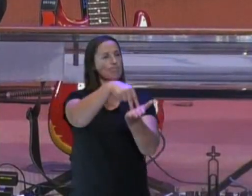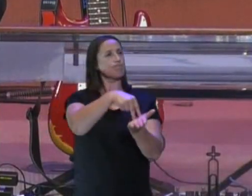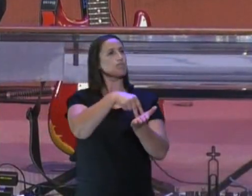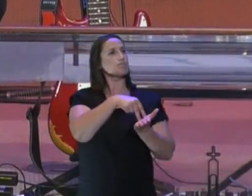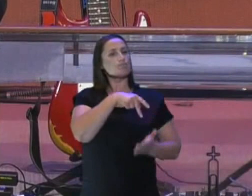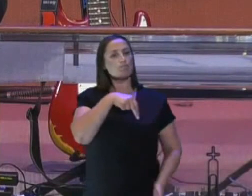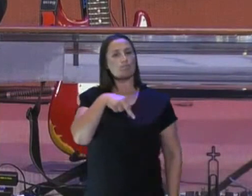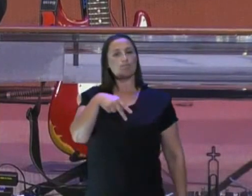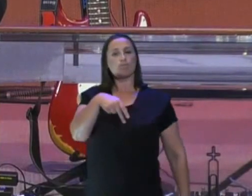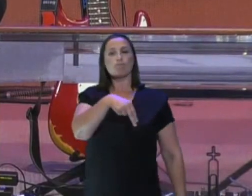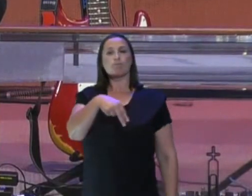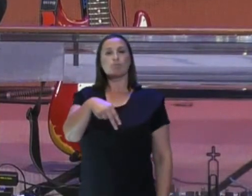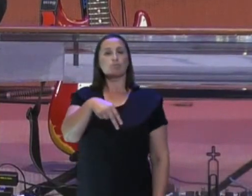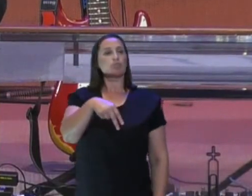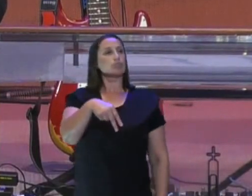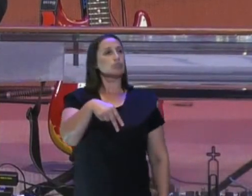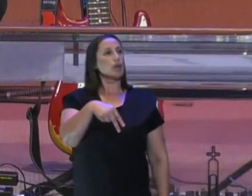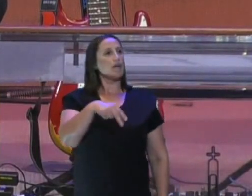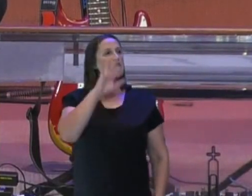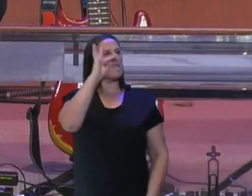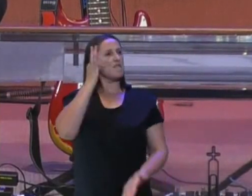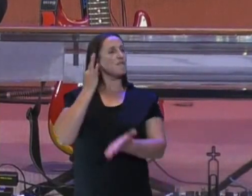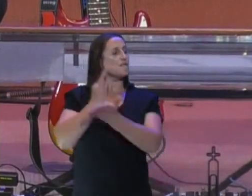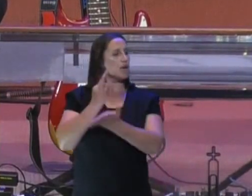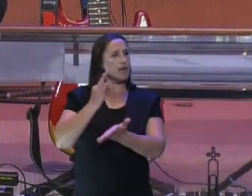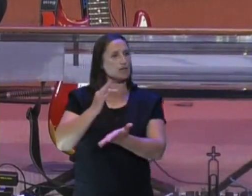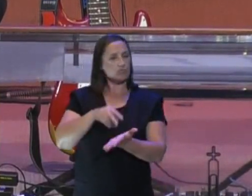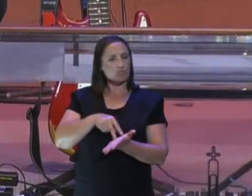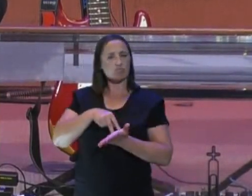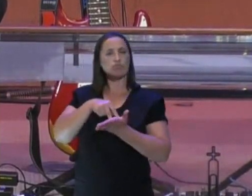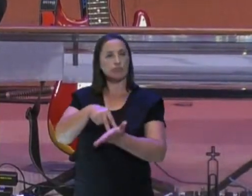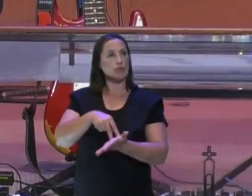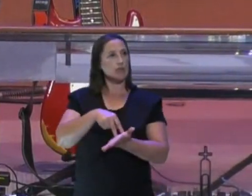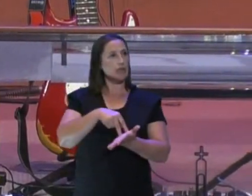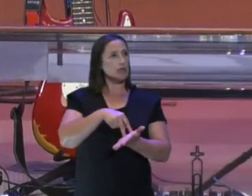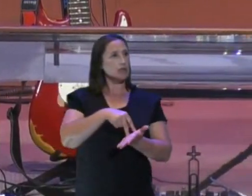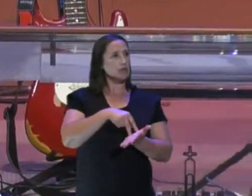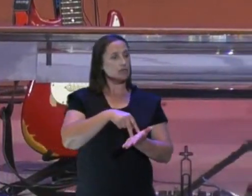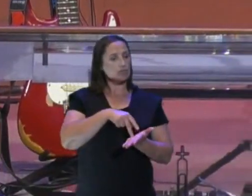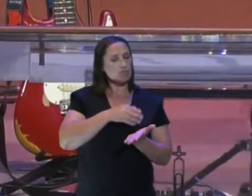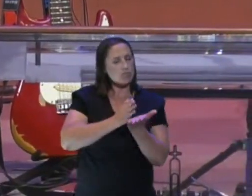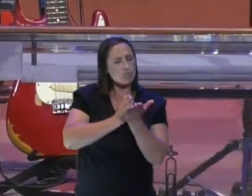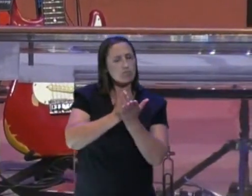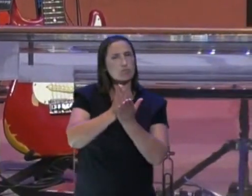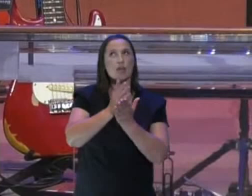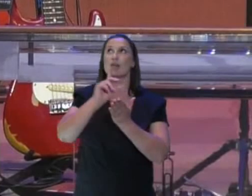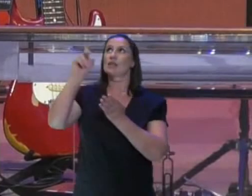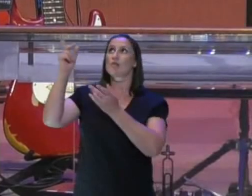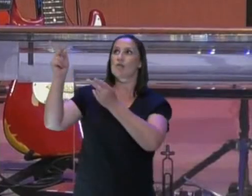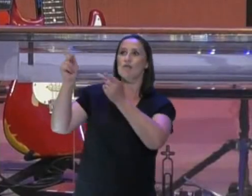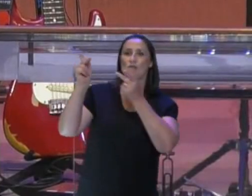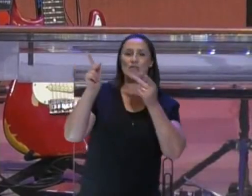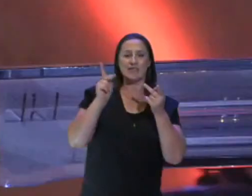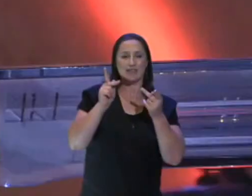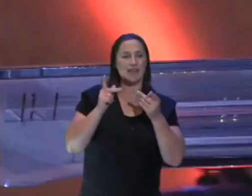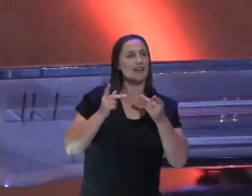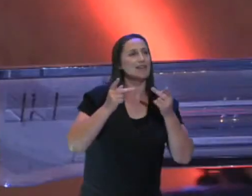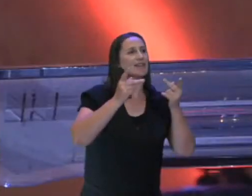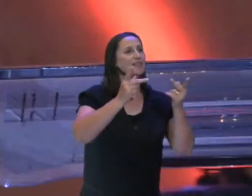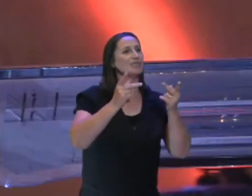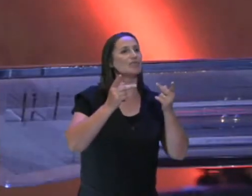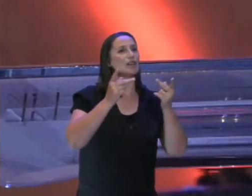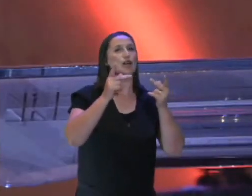naquela direção. E enquanto você estiver caminhando, Ele vai visitar você, e o poder dEle vai se revelar na sua